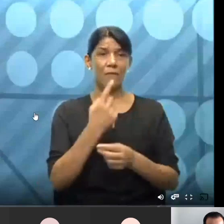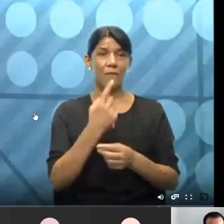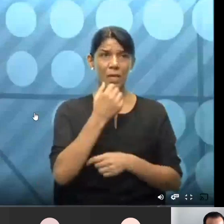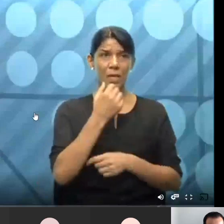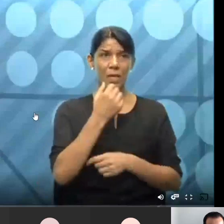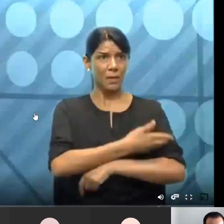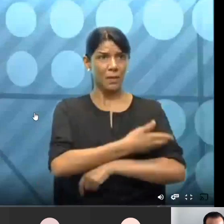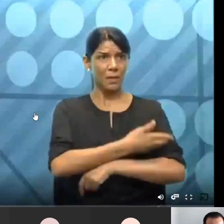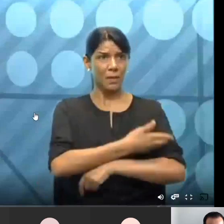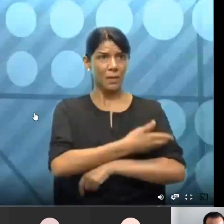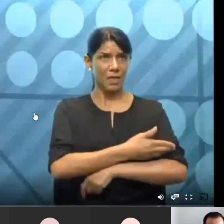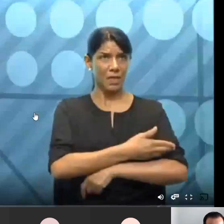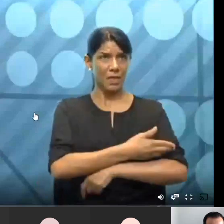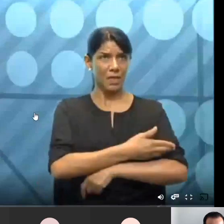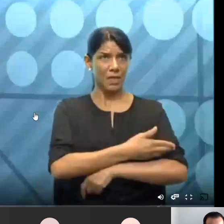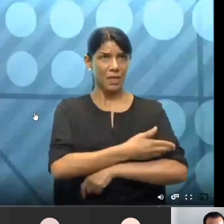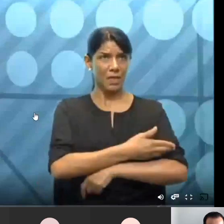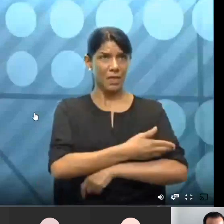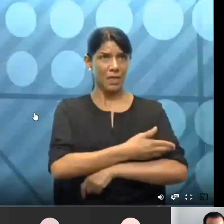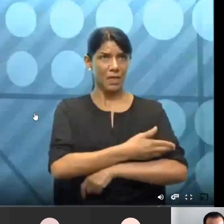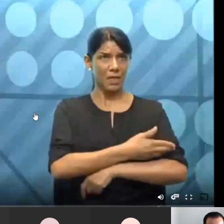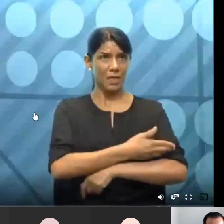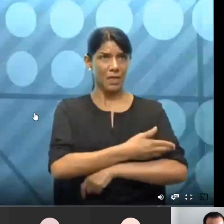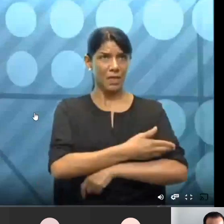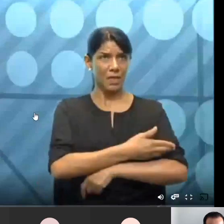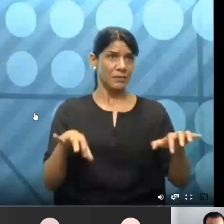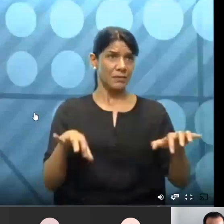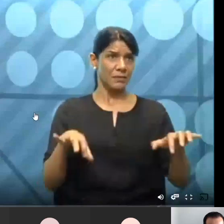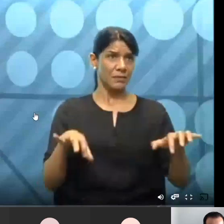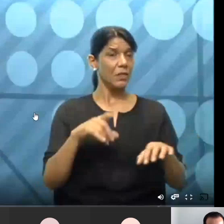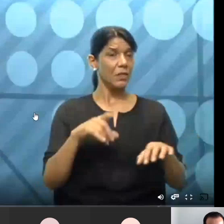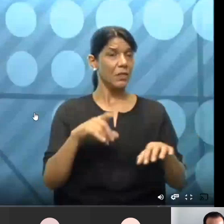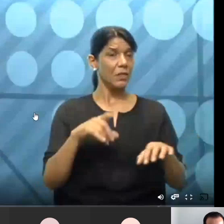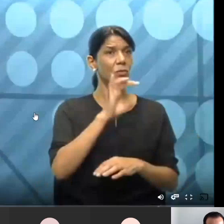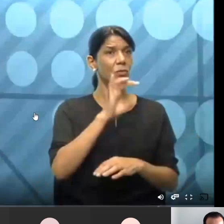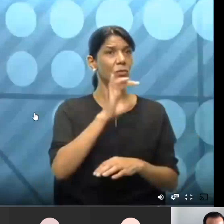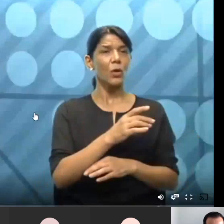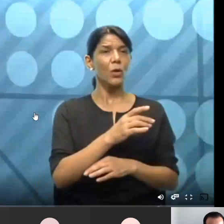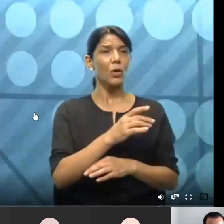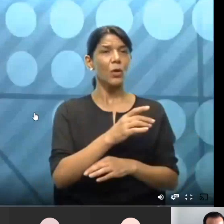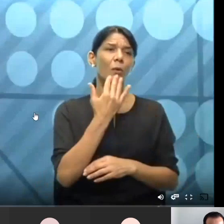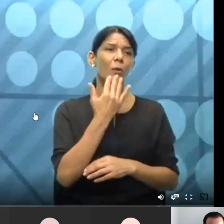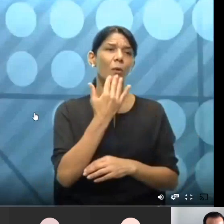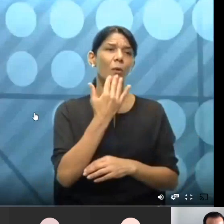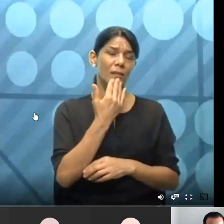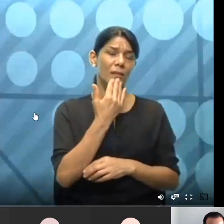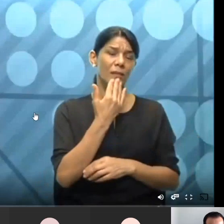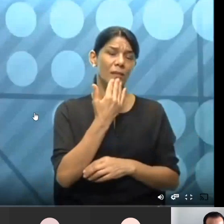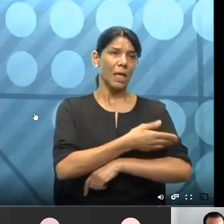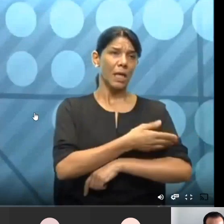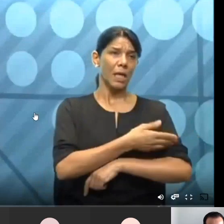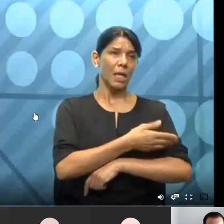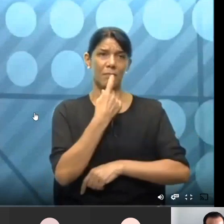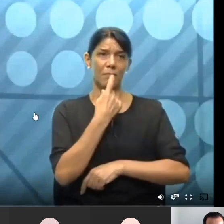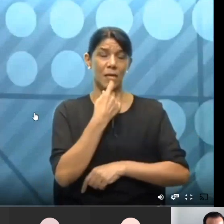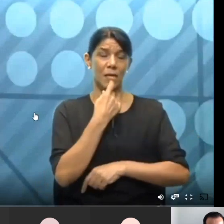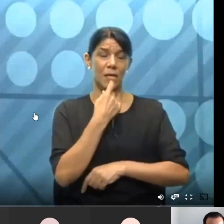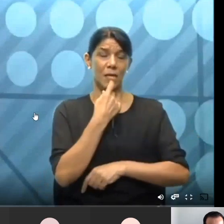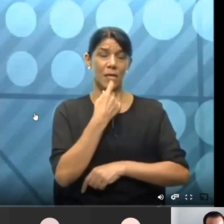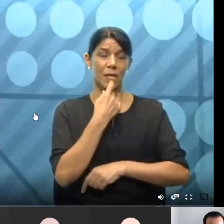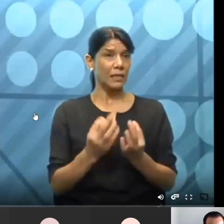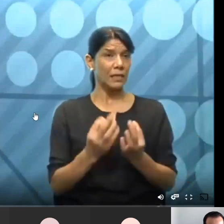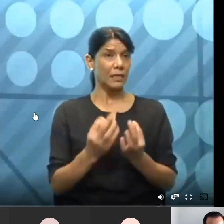existe distinção entre quimioterapia branca e vermelha. O que existe é apenas uma pigmentação. A quimioterapia vai atuar